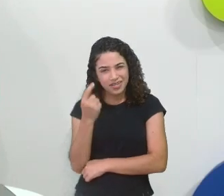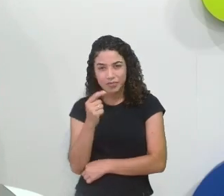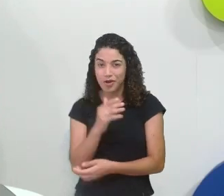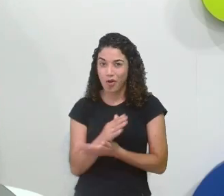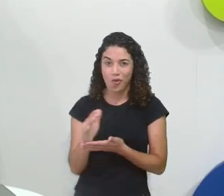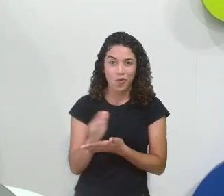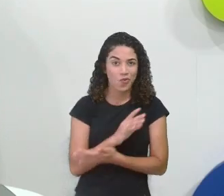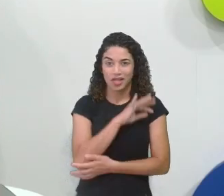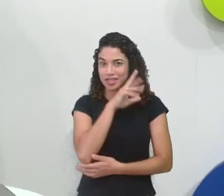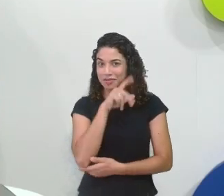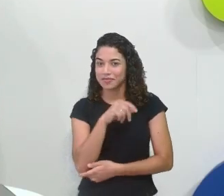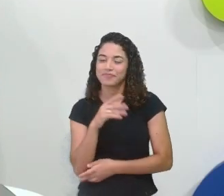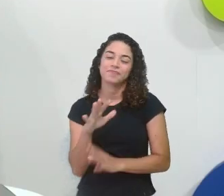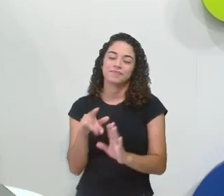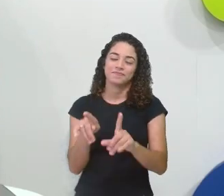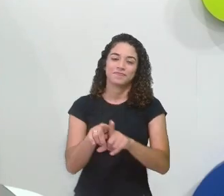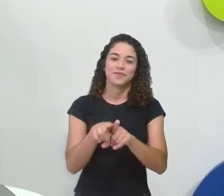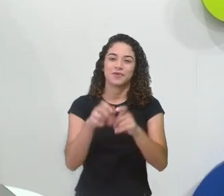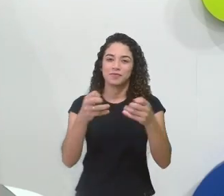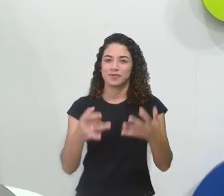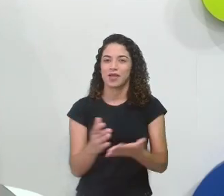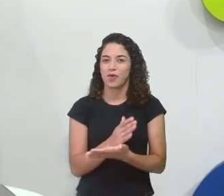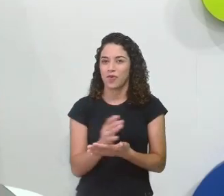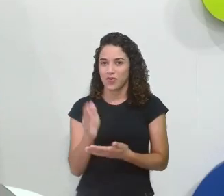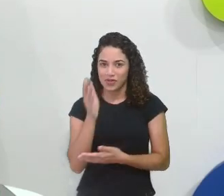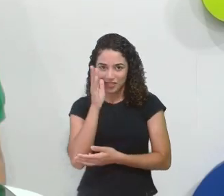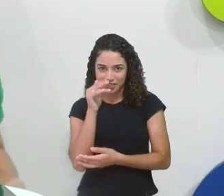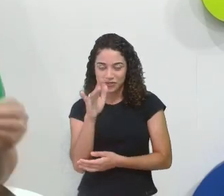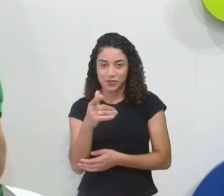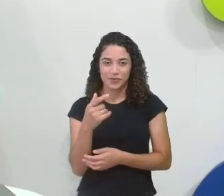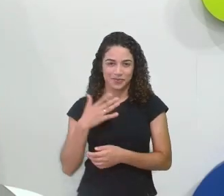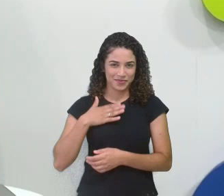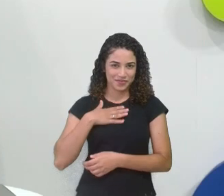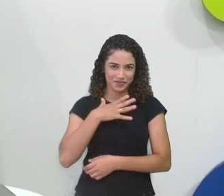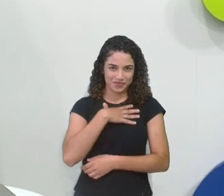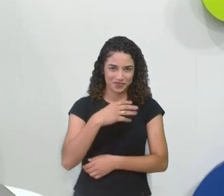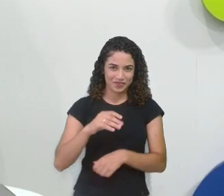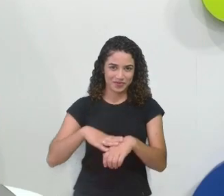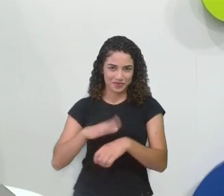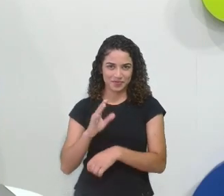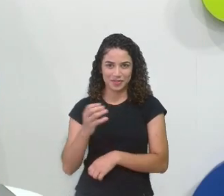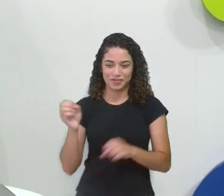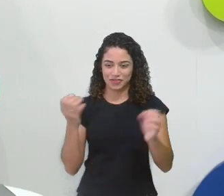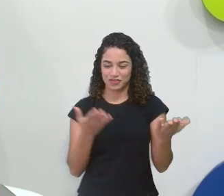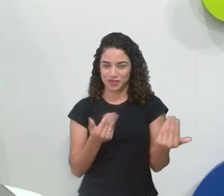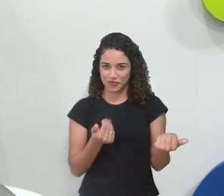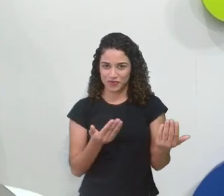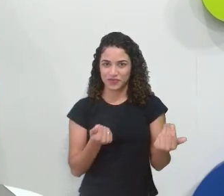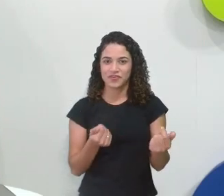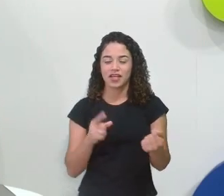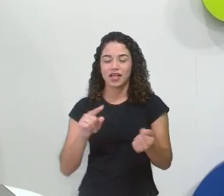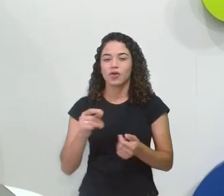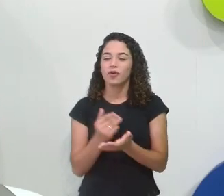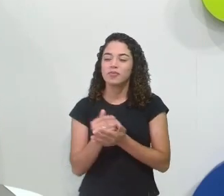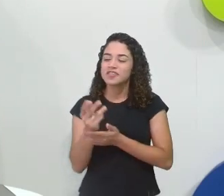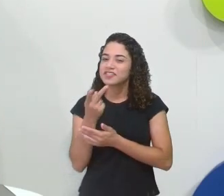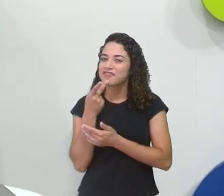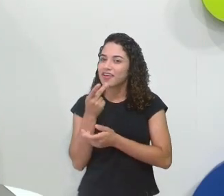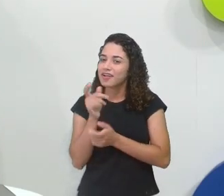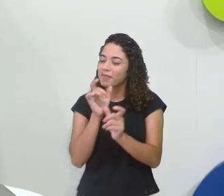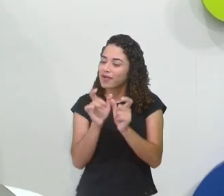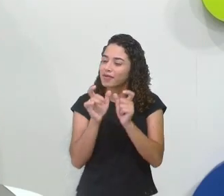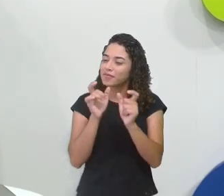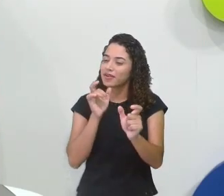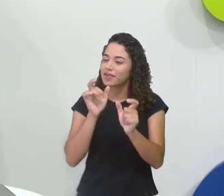aqui uma curiosidade. Quando o meu filho mais novo estava aprendendo a falar, né? E ele não conhecia todas as palavrinhas,